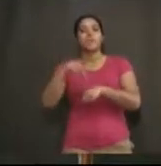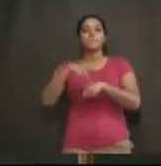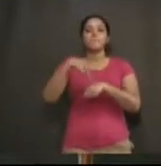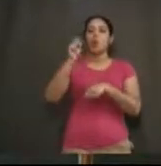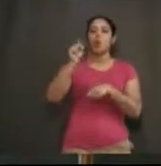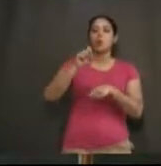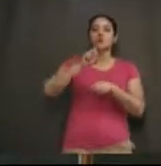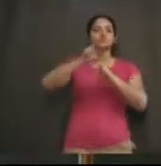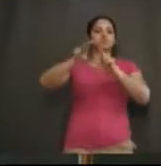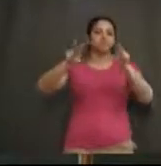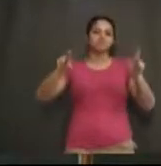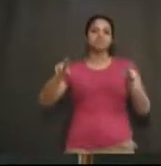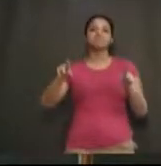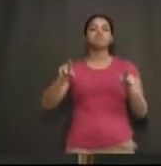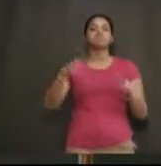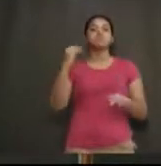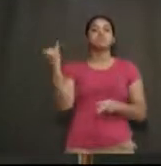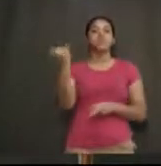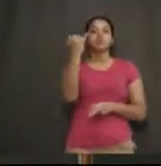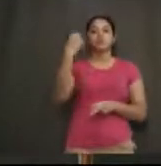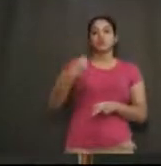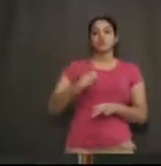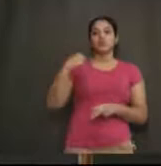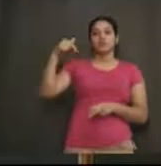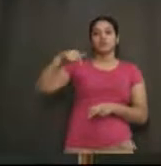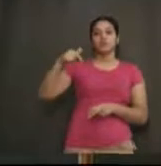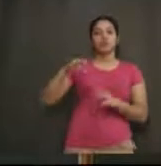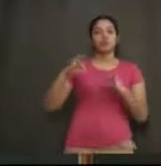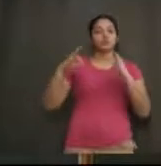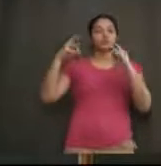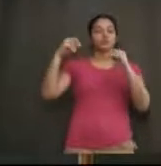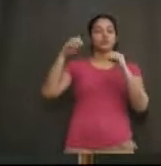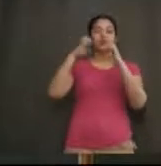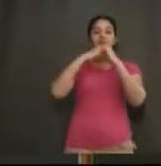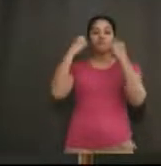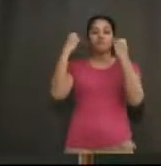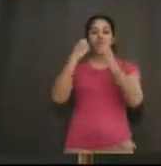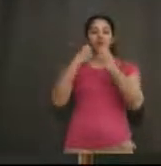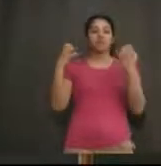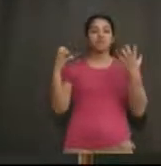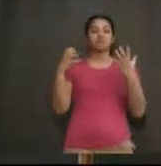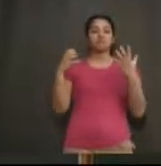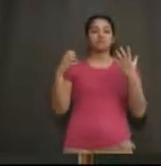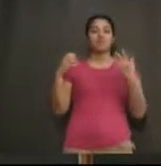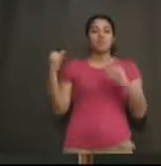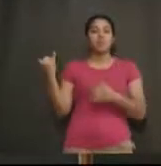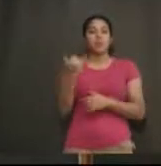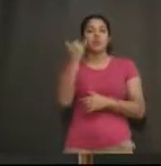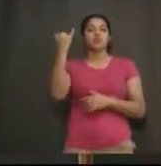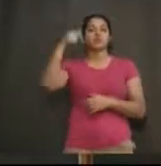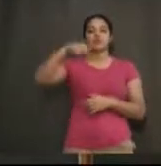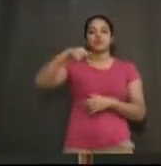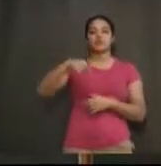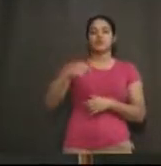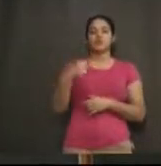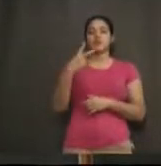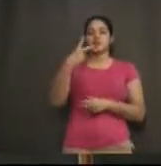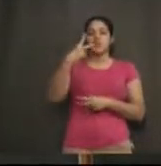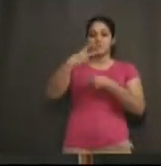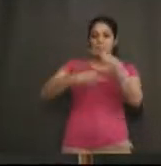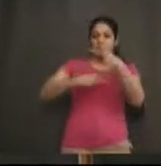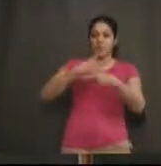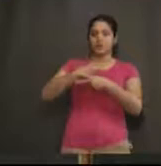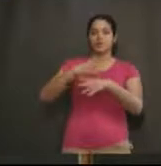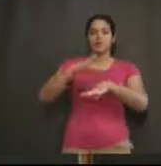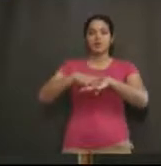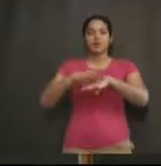presença de todos nesse momento, neste grandioso evento, que é a Bienal de Matemática. Hoje,